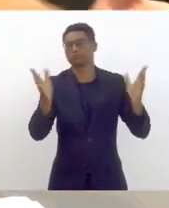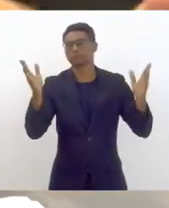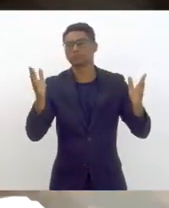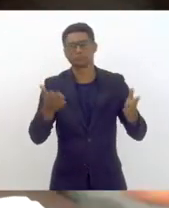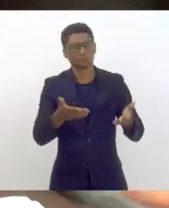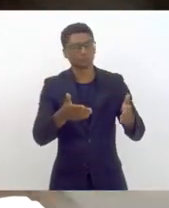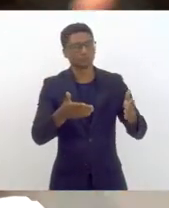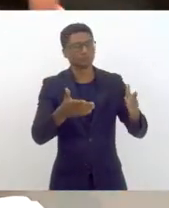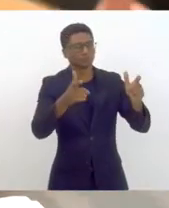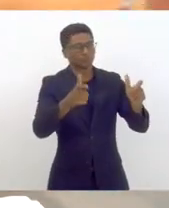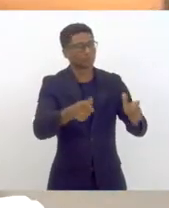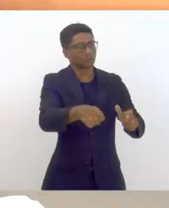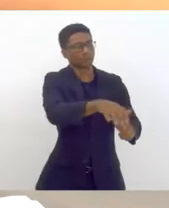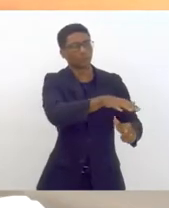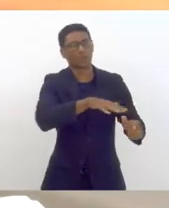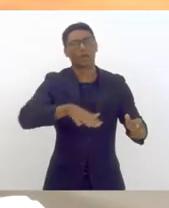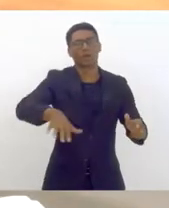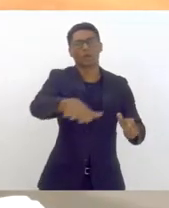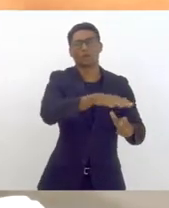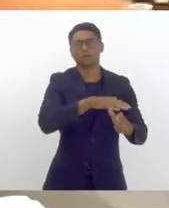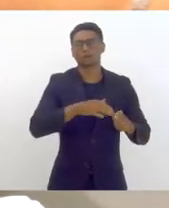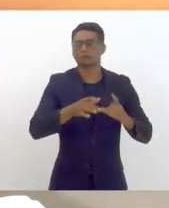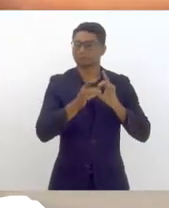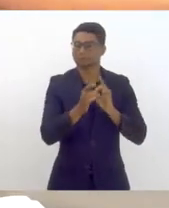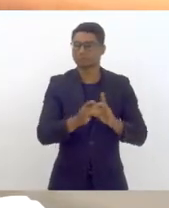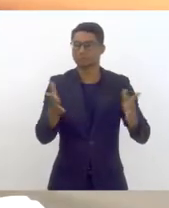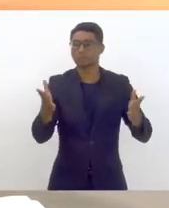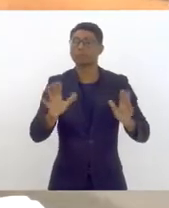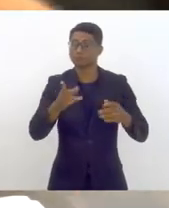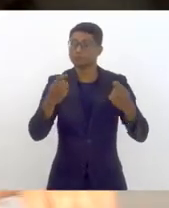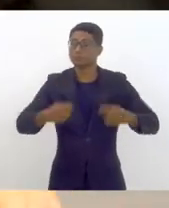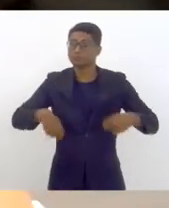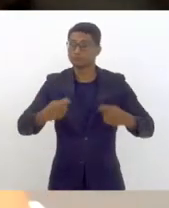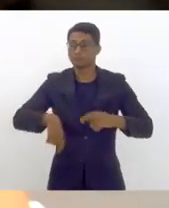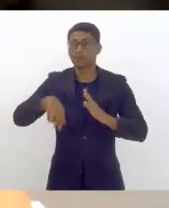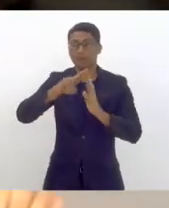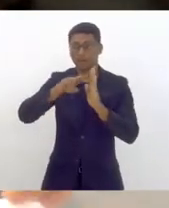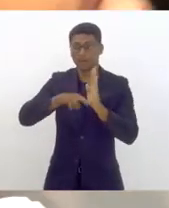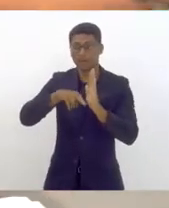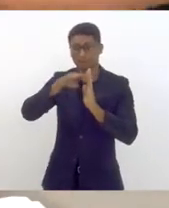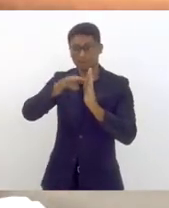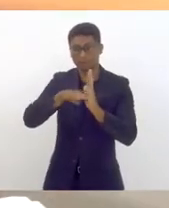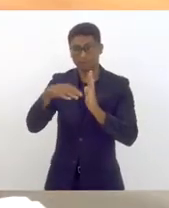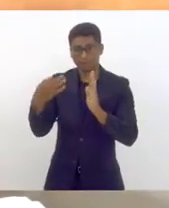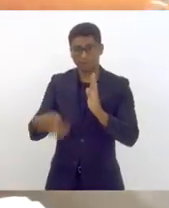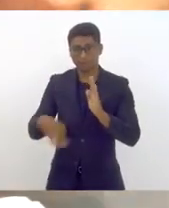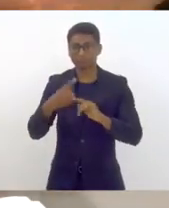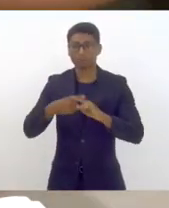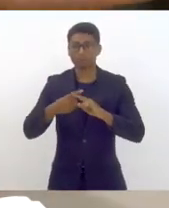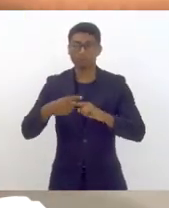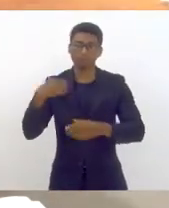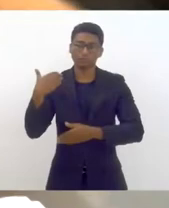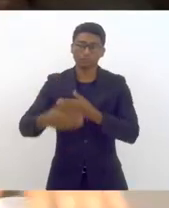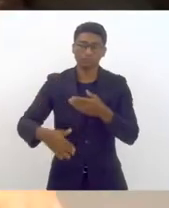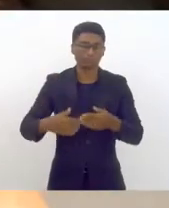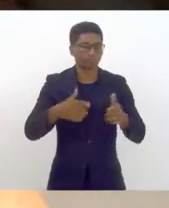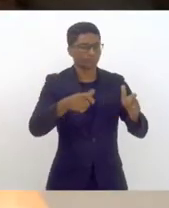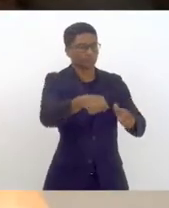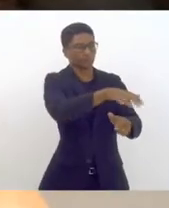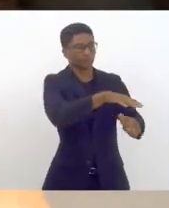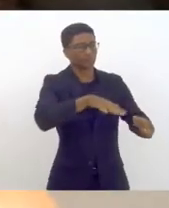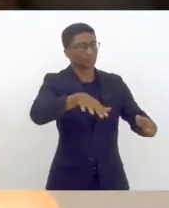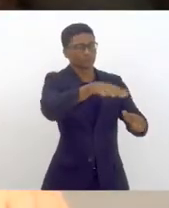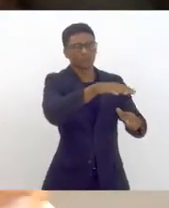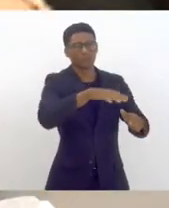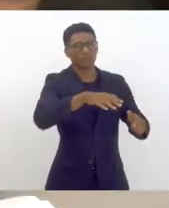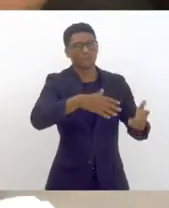dessas áreas naturais sem estabelecer um regramento para esses acessos, para que amanhã a gente não transforme áreas naturais em